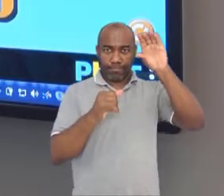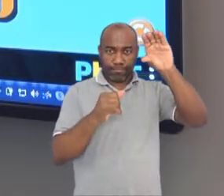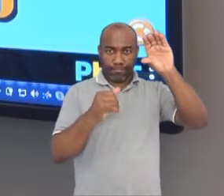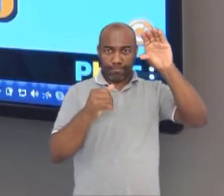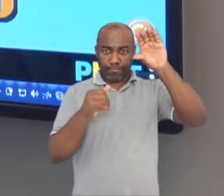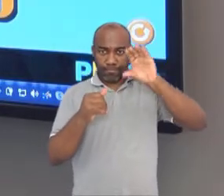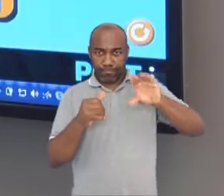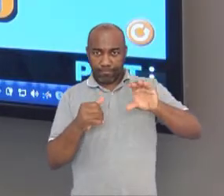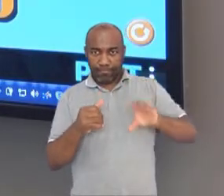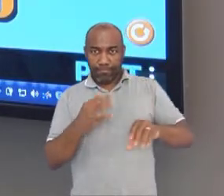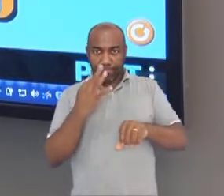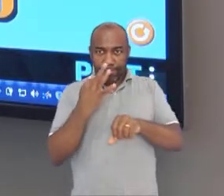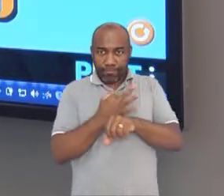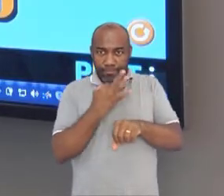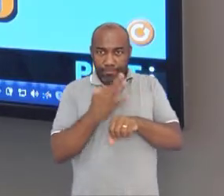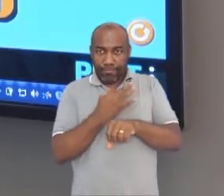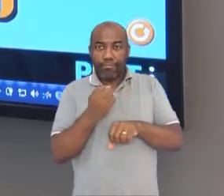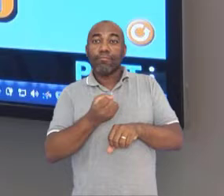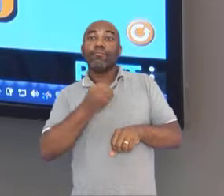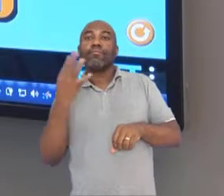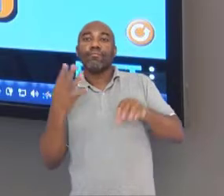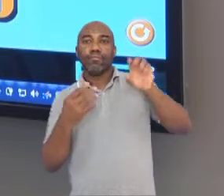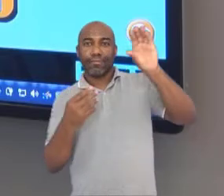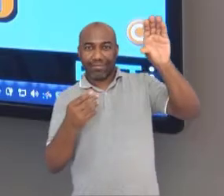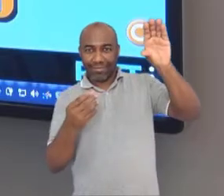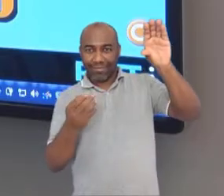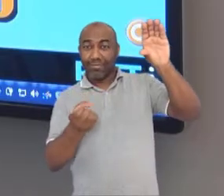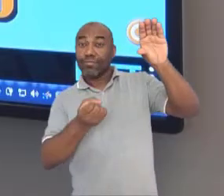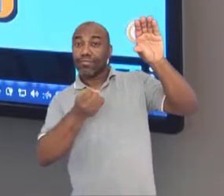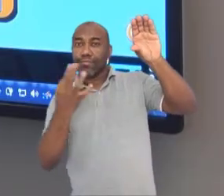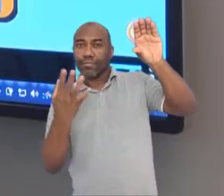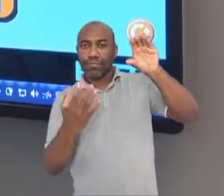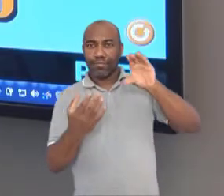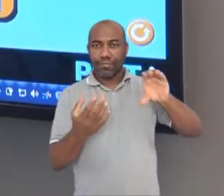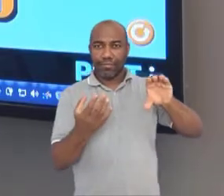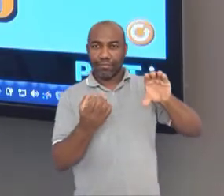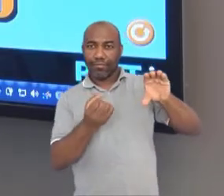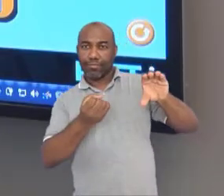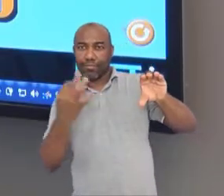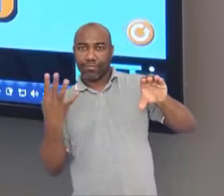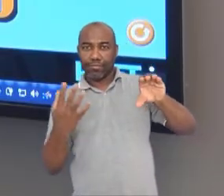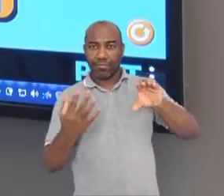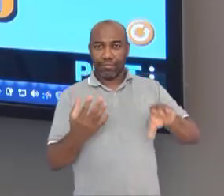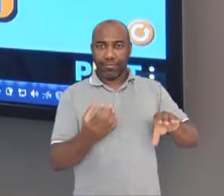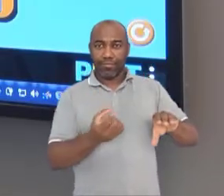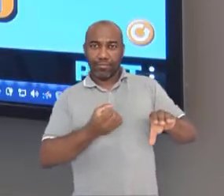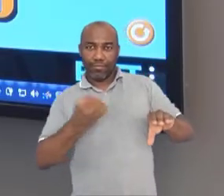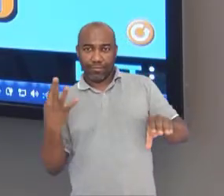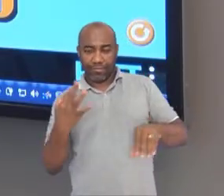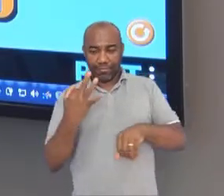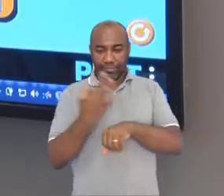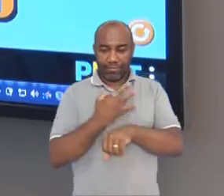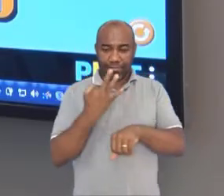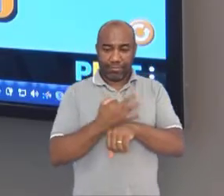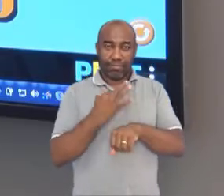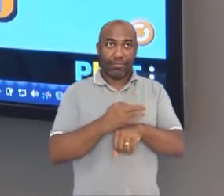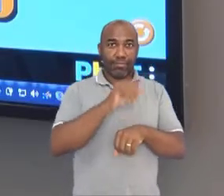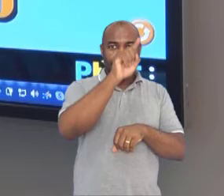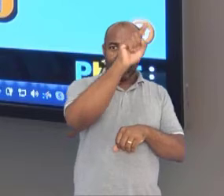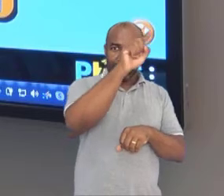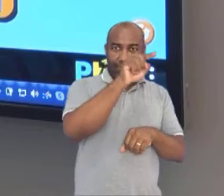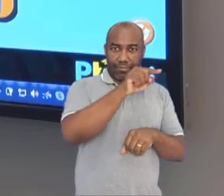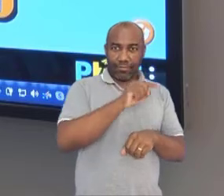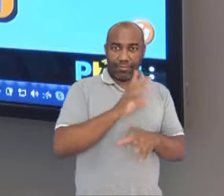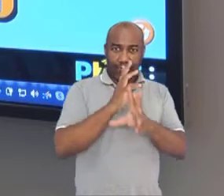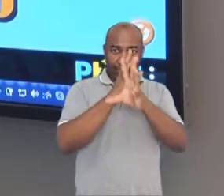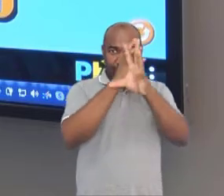a mesma nos três, a intensidade de corrente elétrica também será a mesma. Nós percebemos